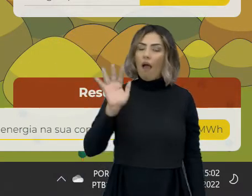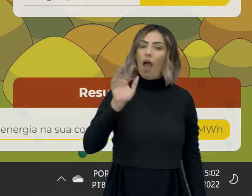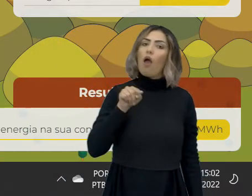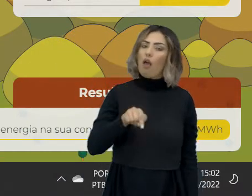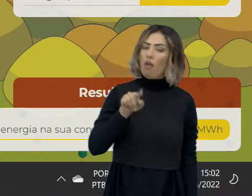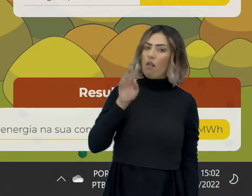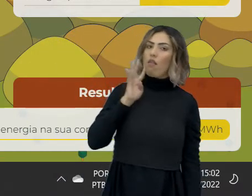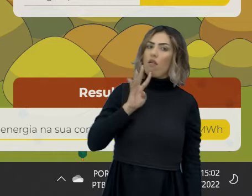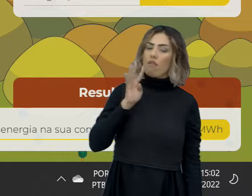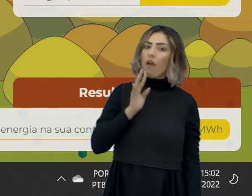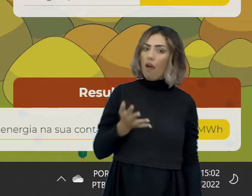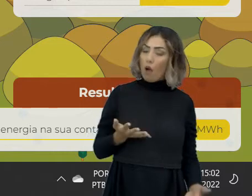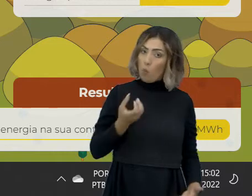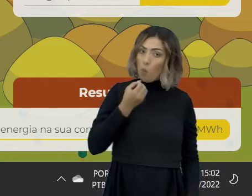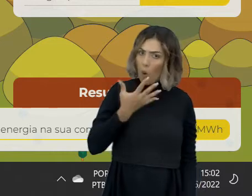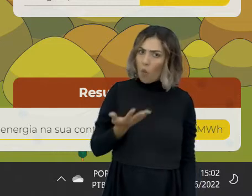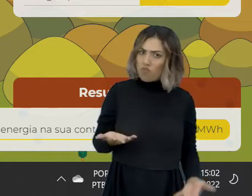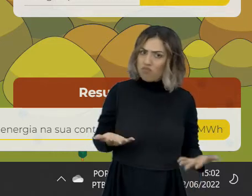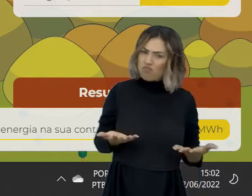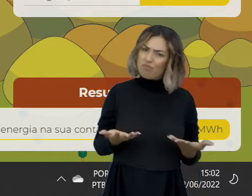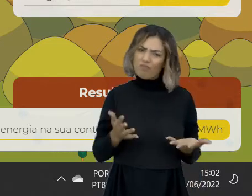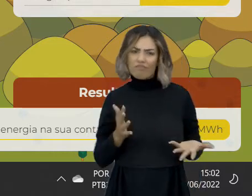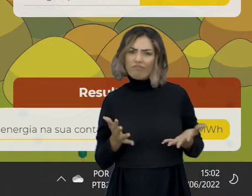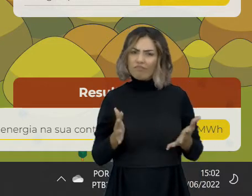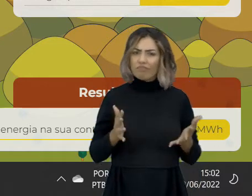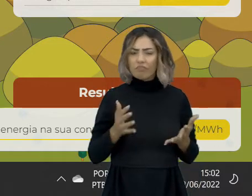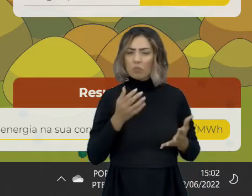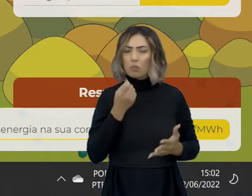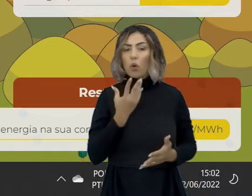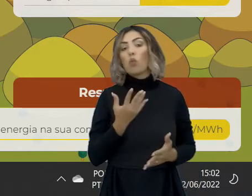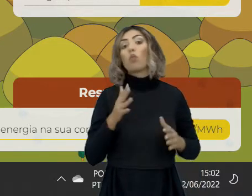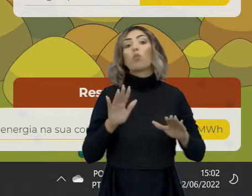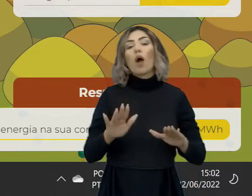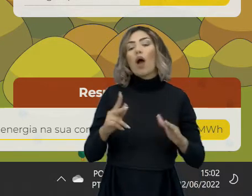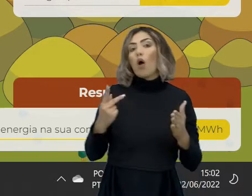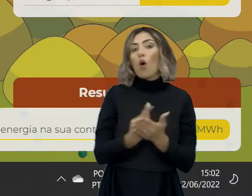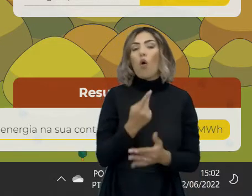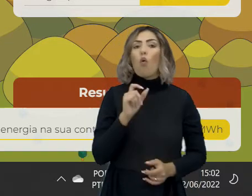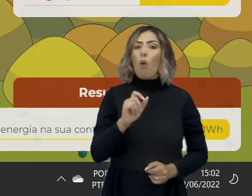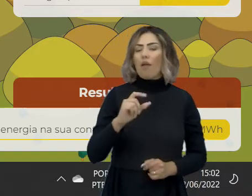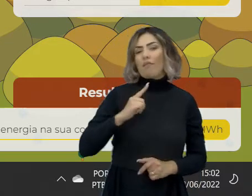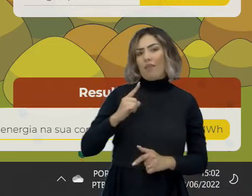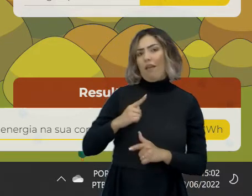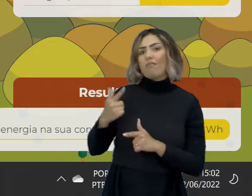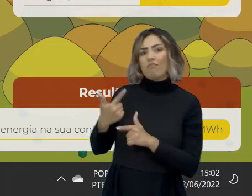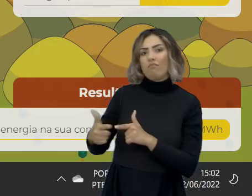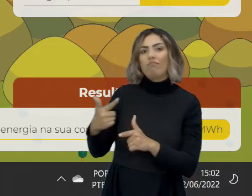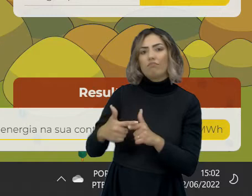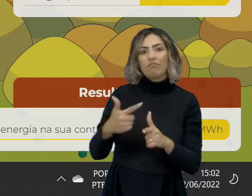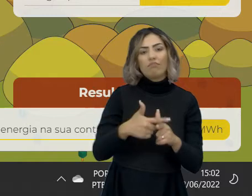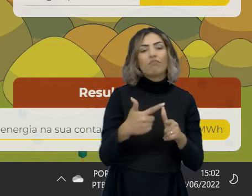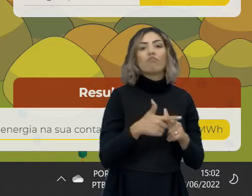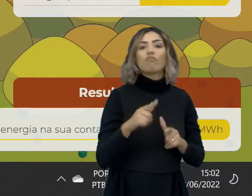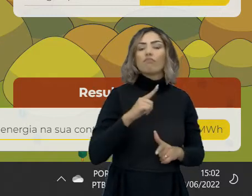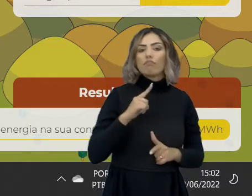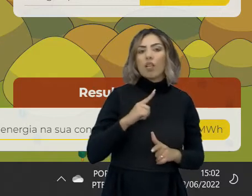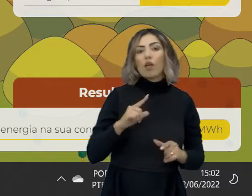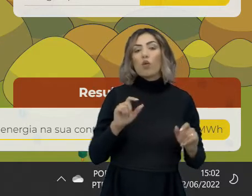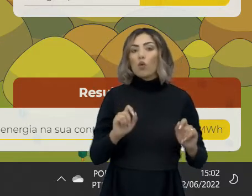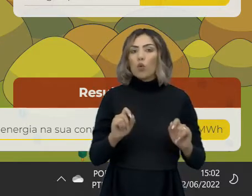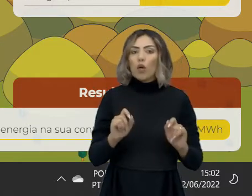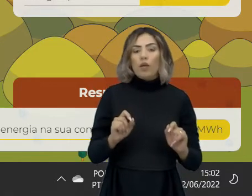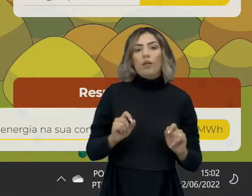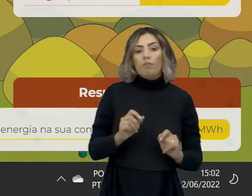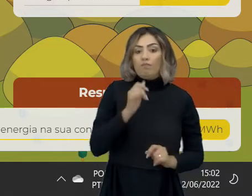essa? Parece bom, né? Parece. Ela também, o que pode causar, ela tem alguns problemas elementares. Por exemplo,